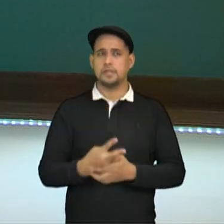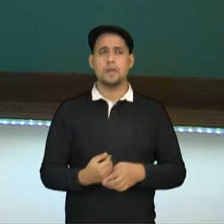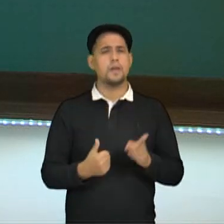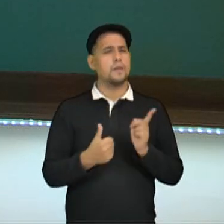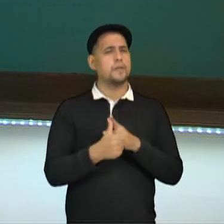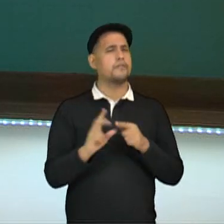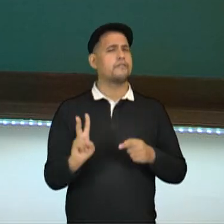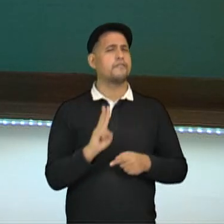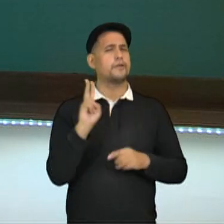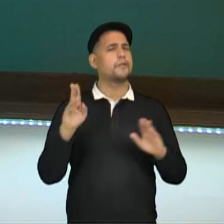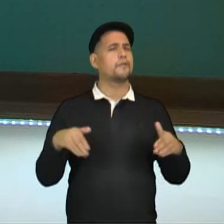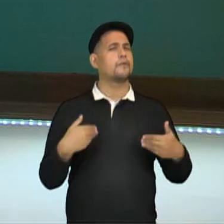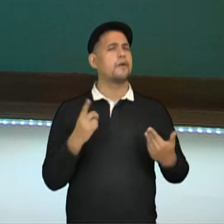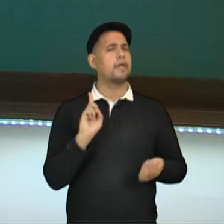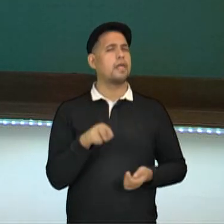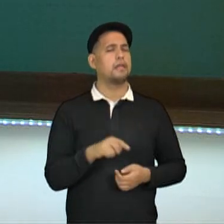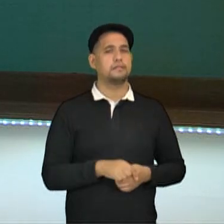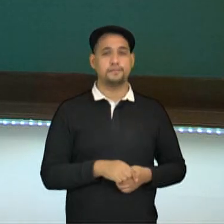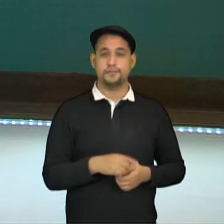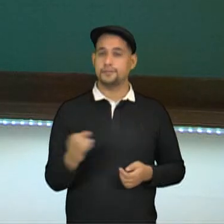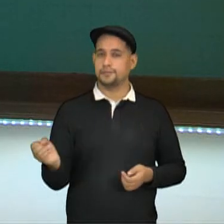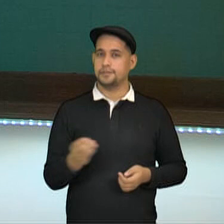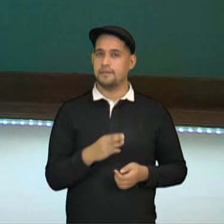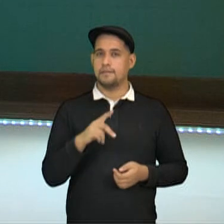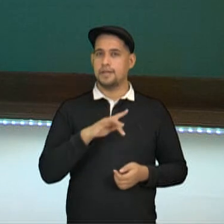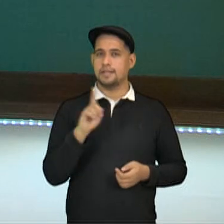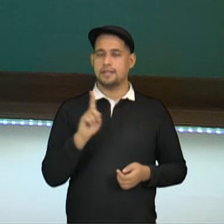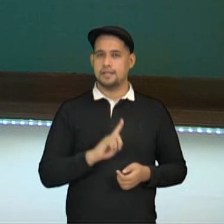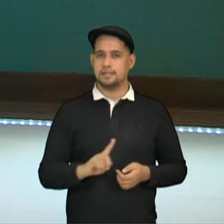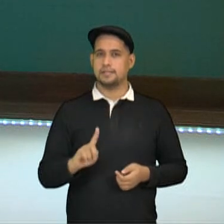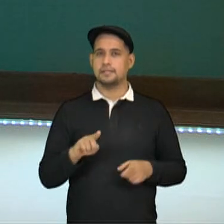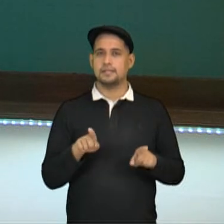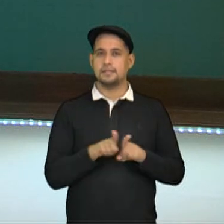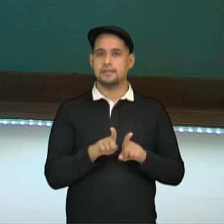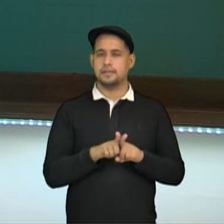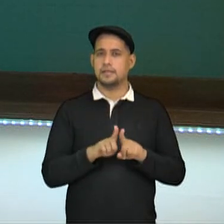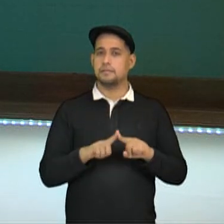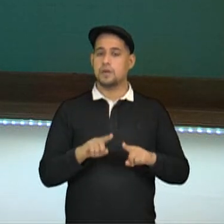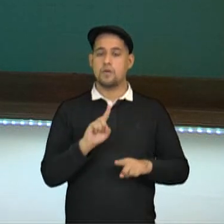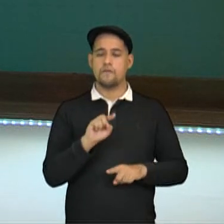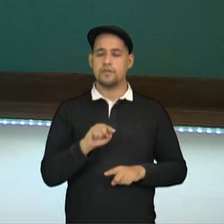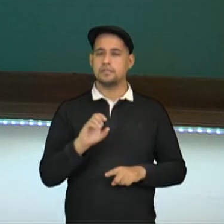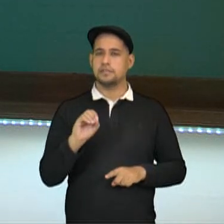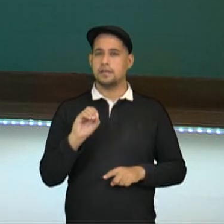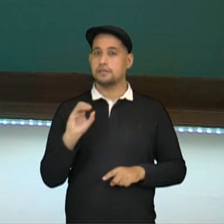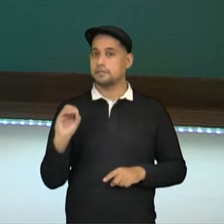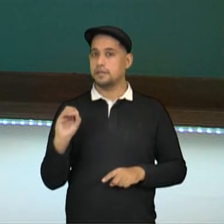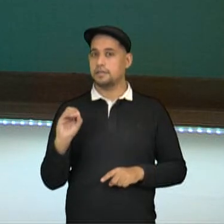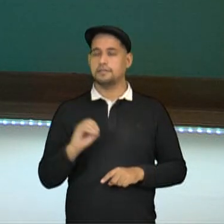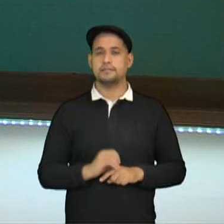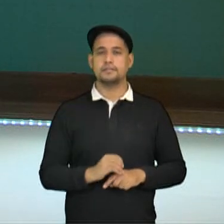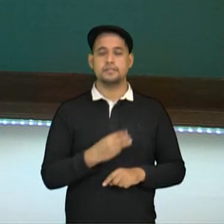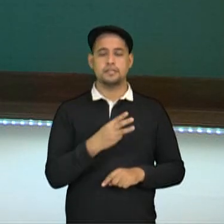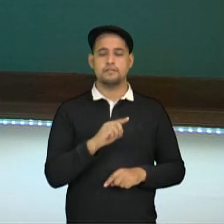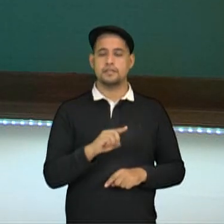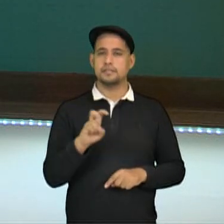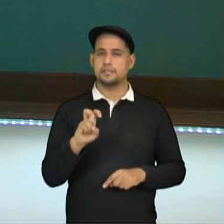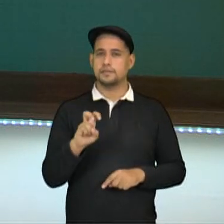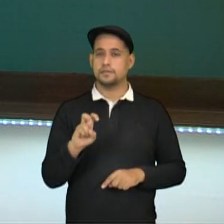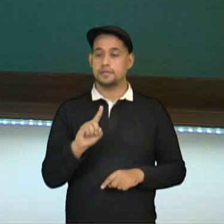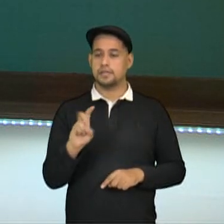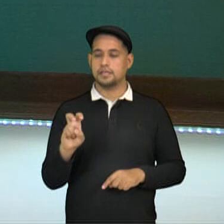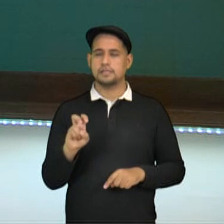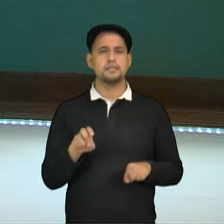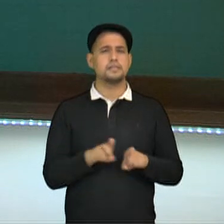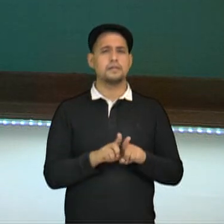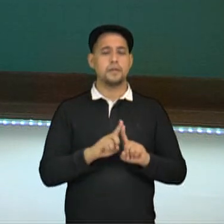Primeiro valor aqui da nova matriz. E assim sucessivamente, gente. 1 vezes 0, 0. 3 vezes 5,